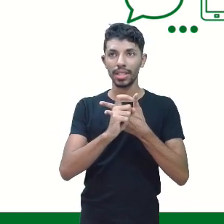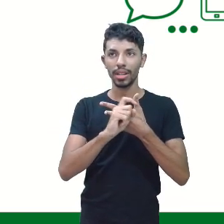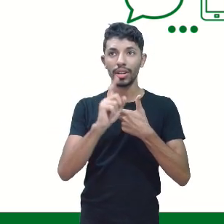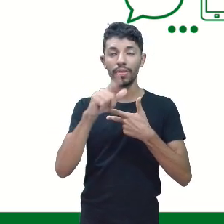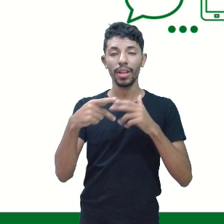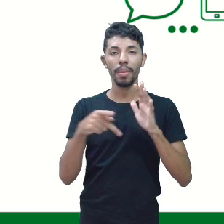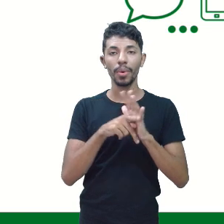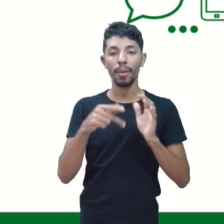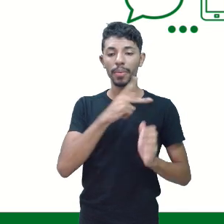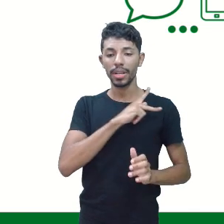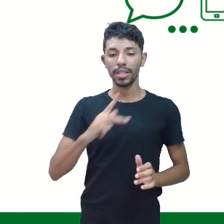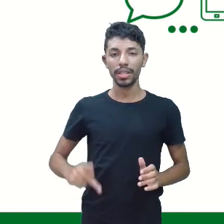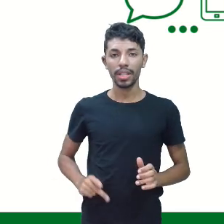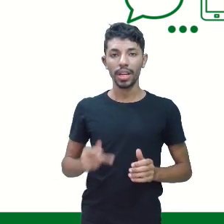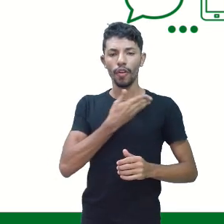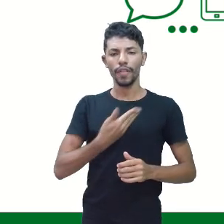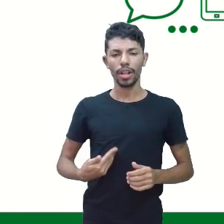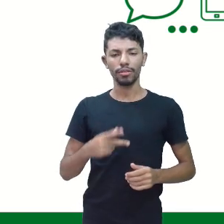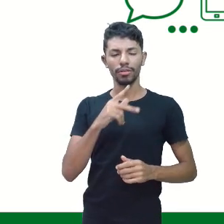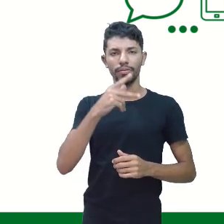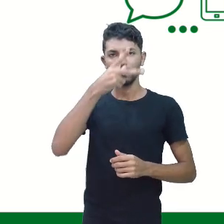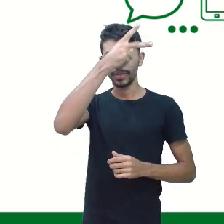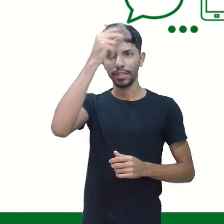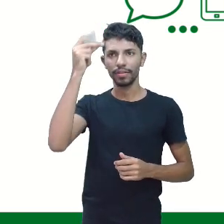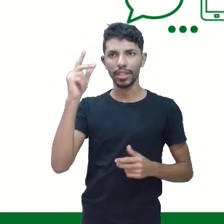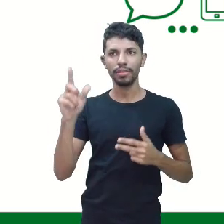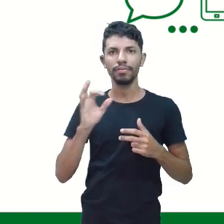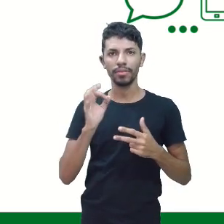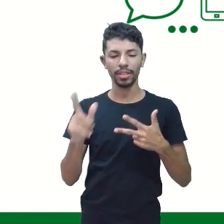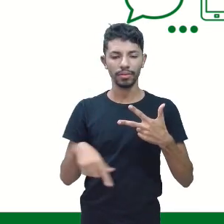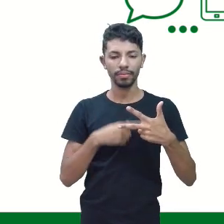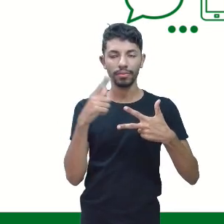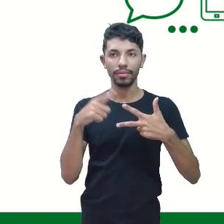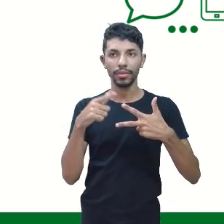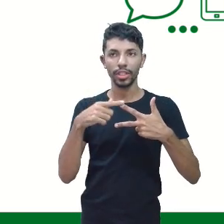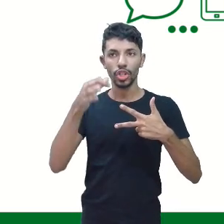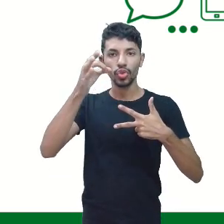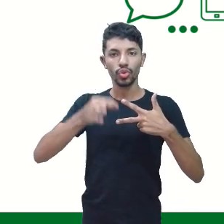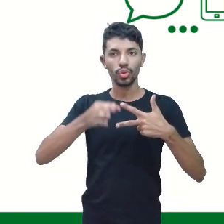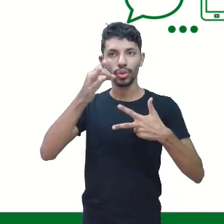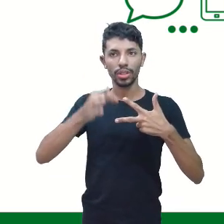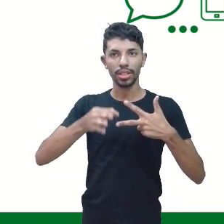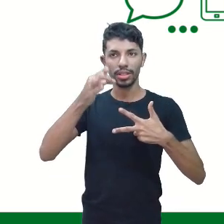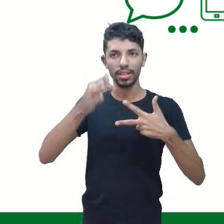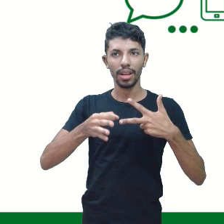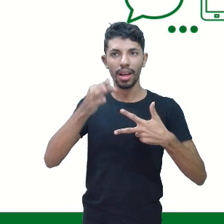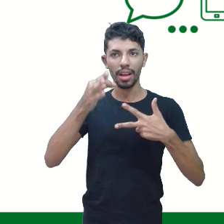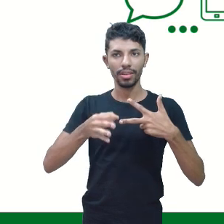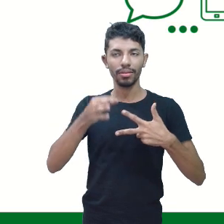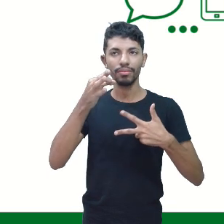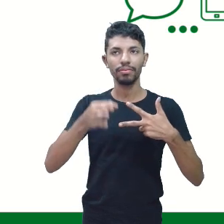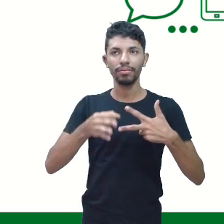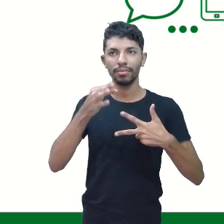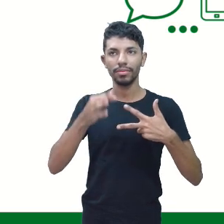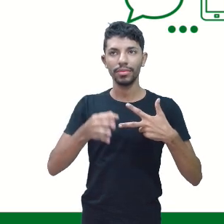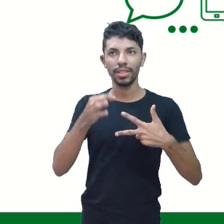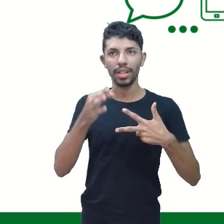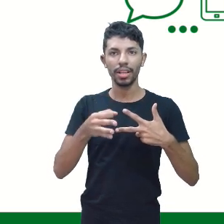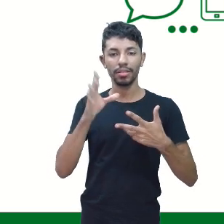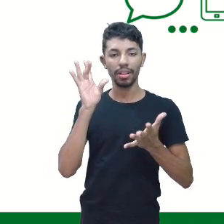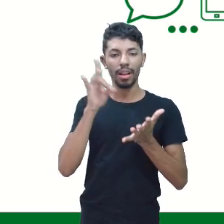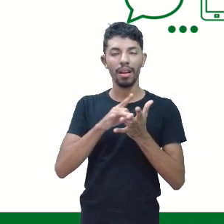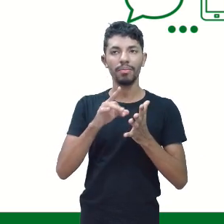prefeitos. Judiciário, né, que são os juízes, tribunais de justiça do Estado, né, e o Supremo Tribunal